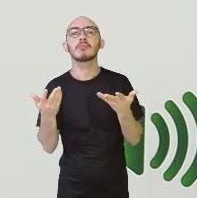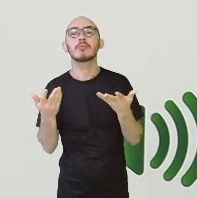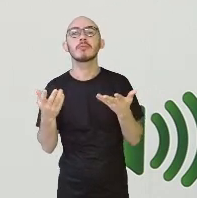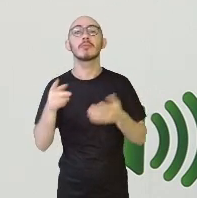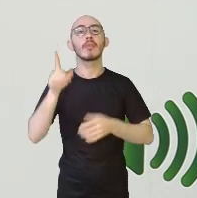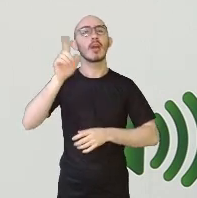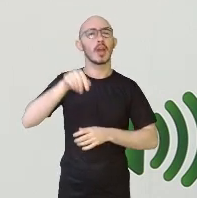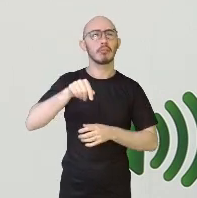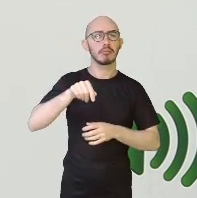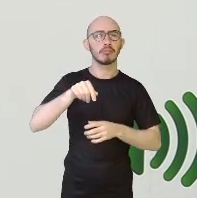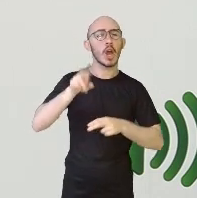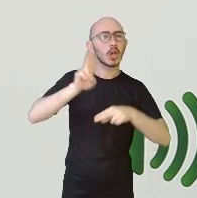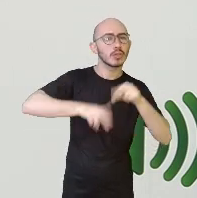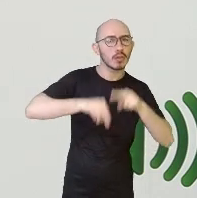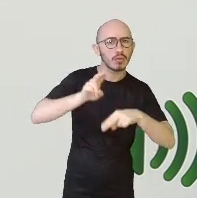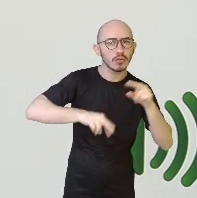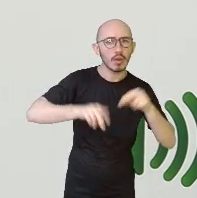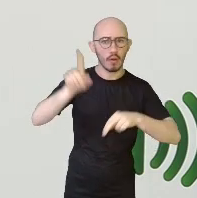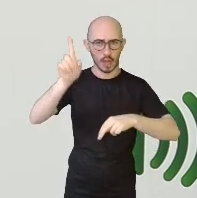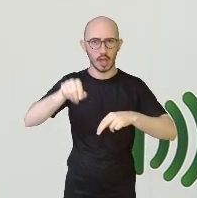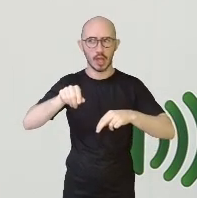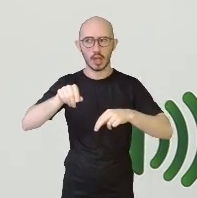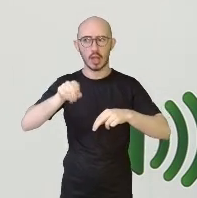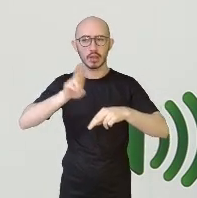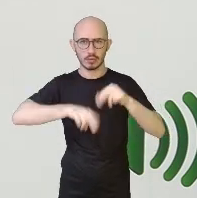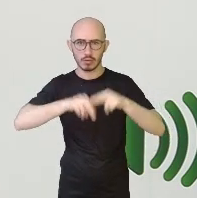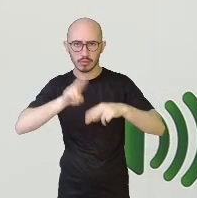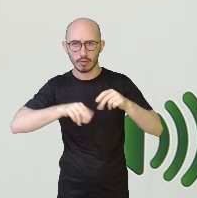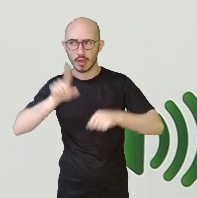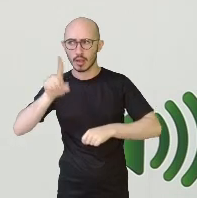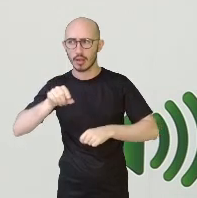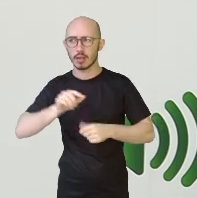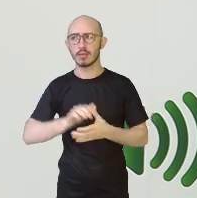no São João que a gente está ouvindo o frevo? É no São João?